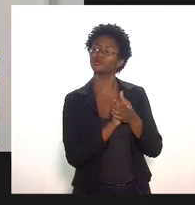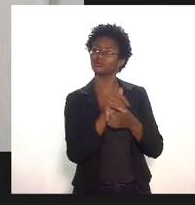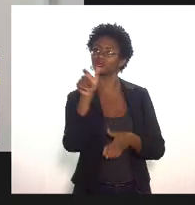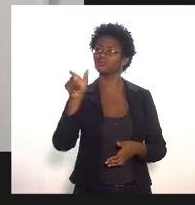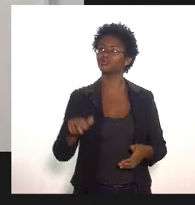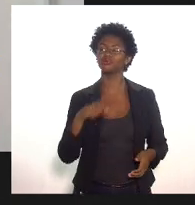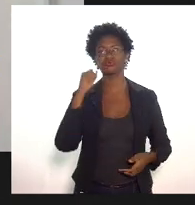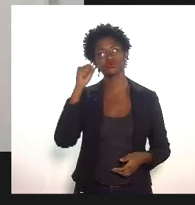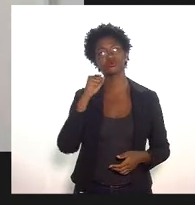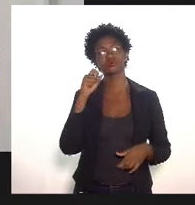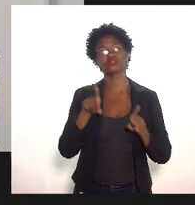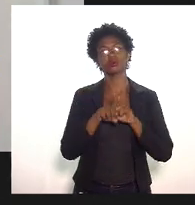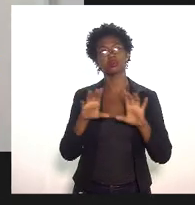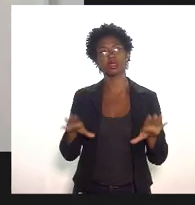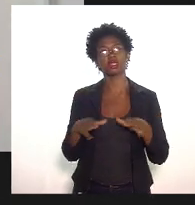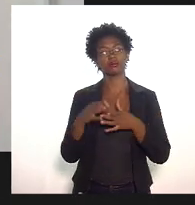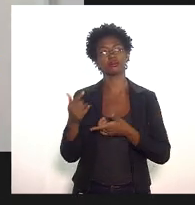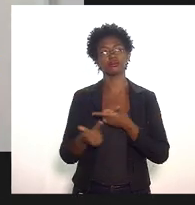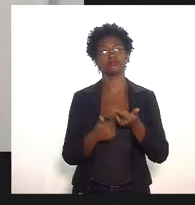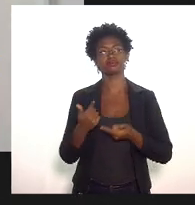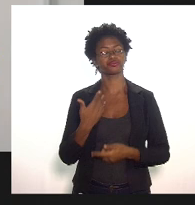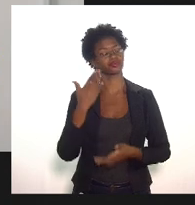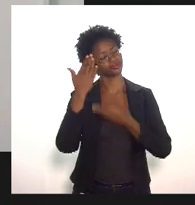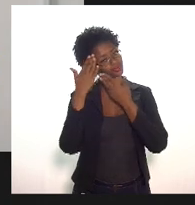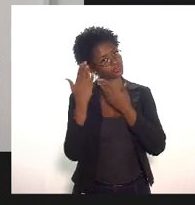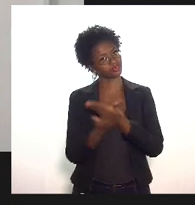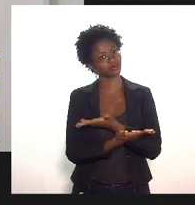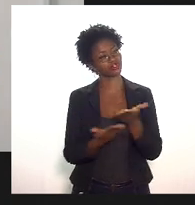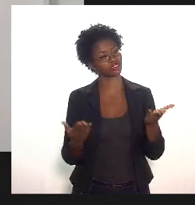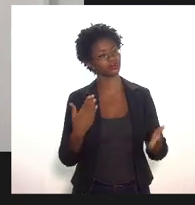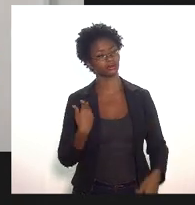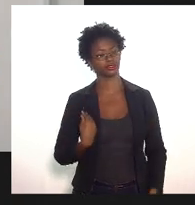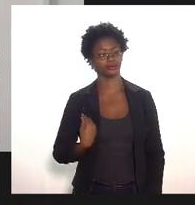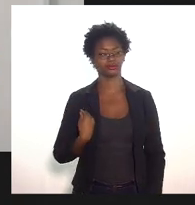toda a sua equipe. Muito obrigada aí por vocês participarem.